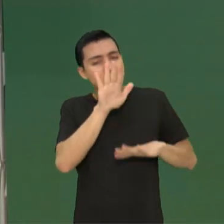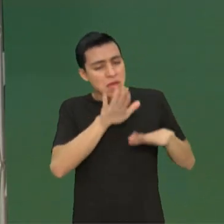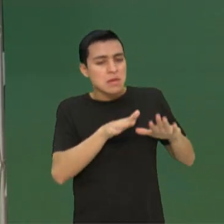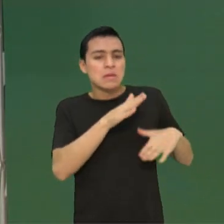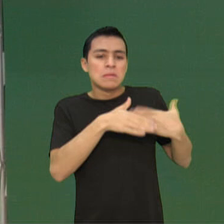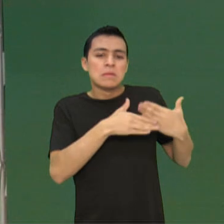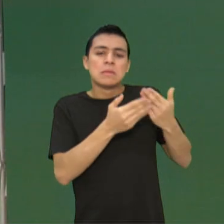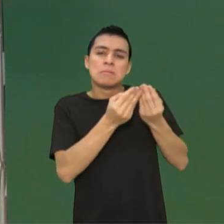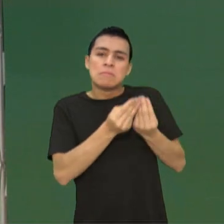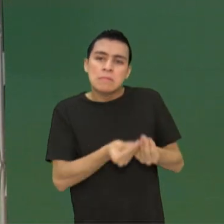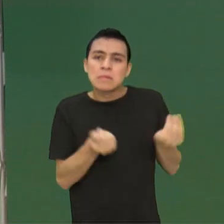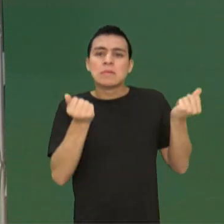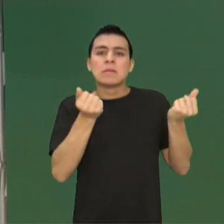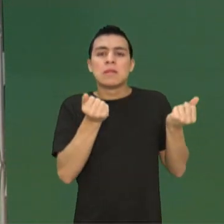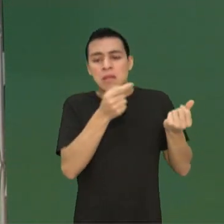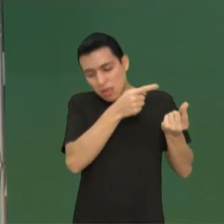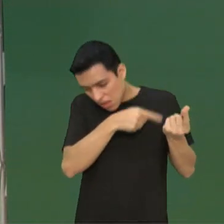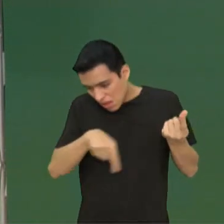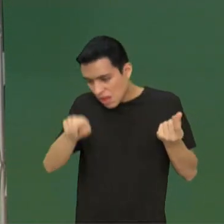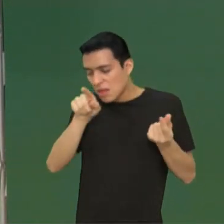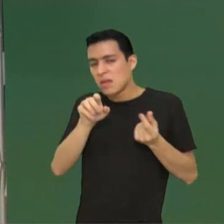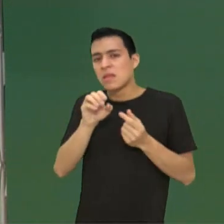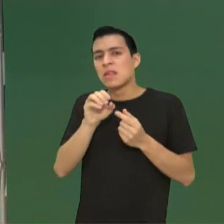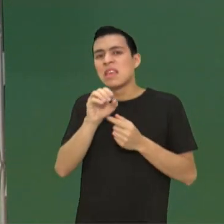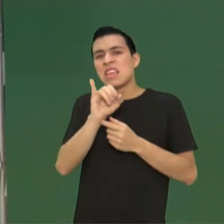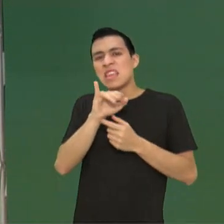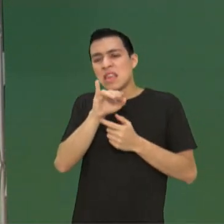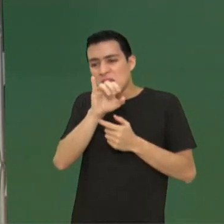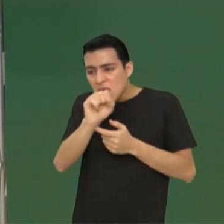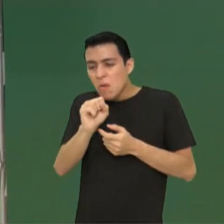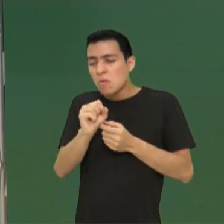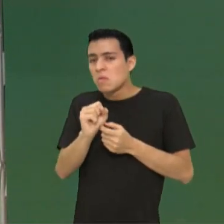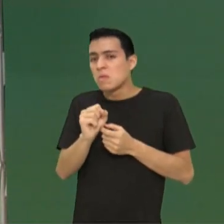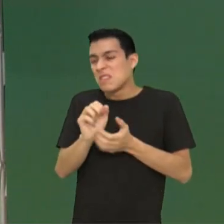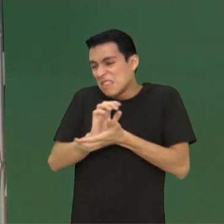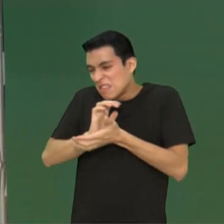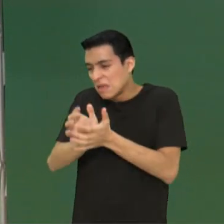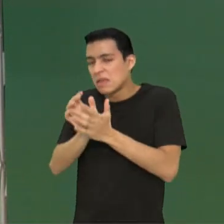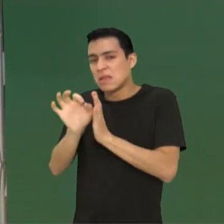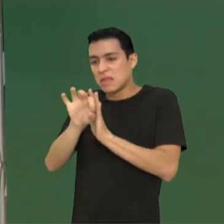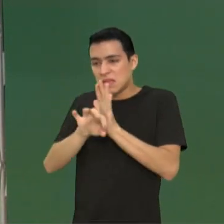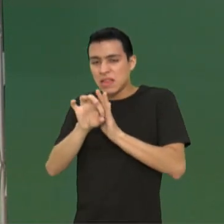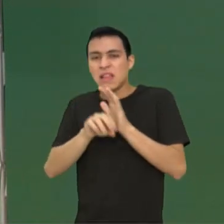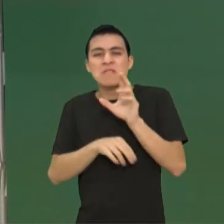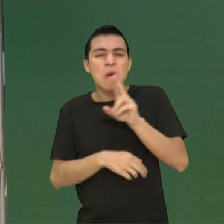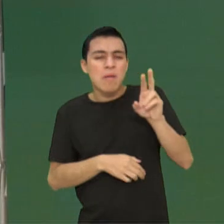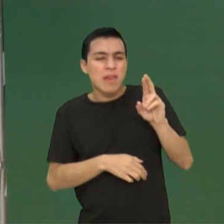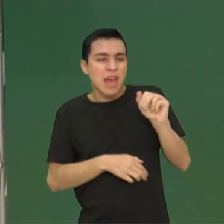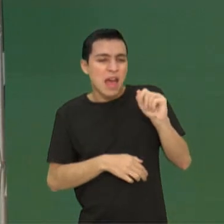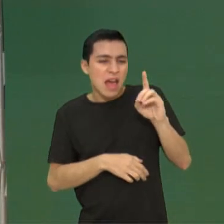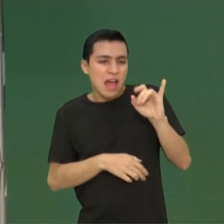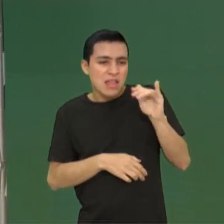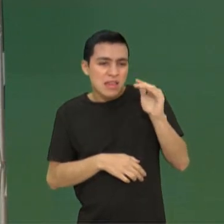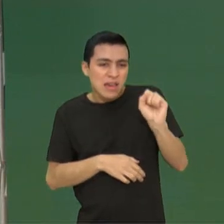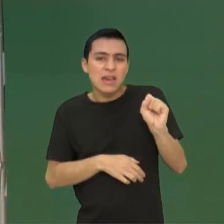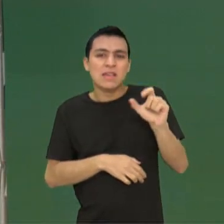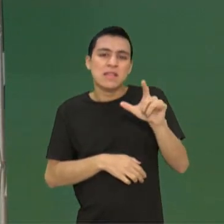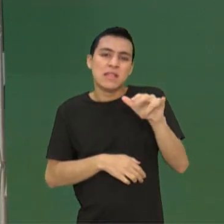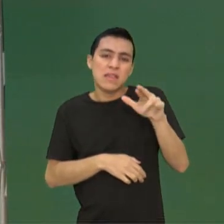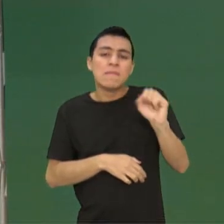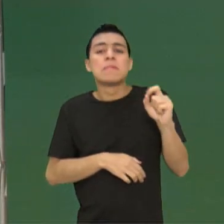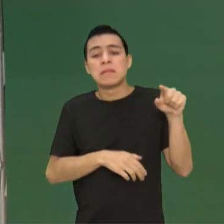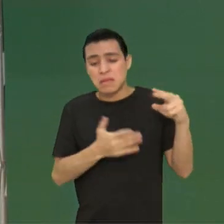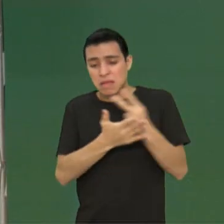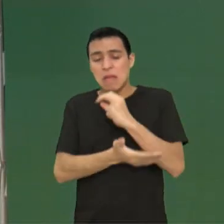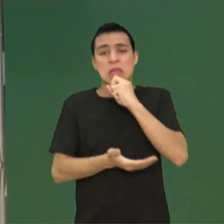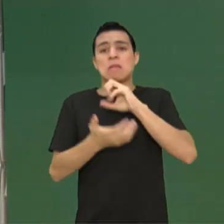decompor e produzir íons superoxidantes que destroem a célula, os tais dos radicais livres, que levam ao envelhecimento. Isso